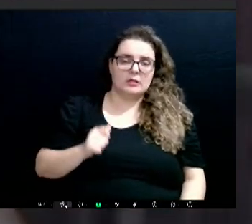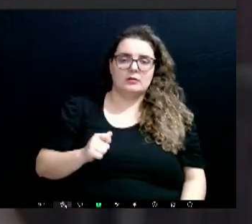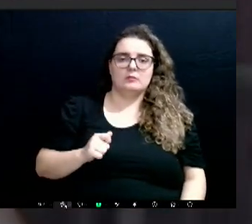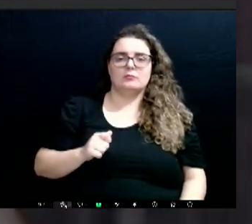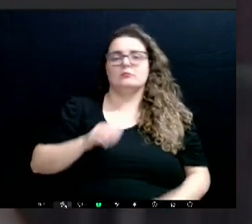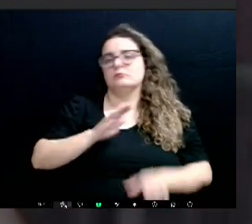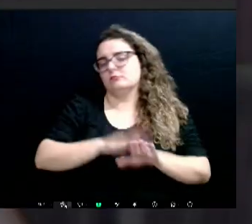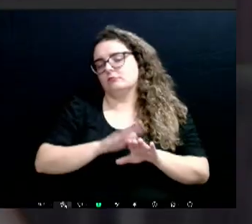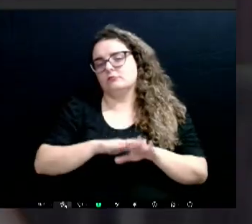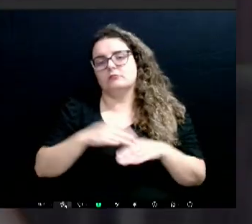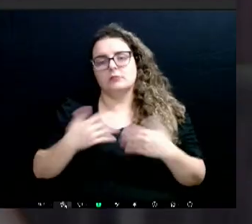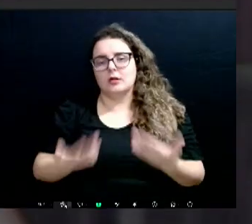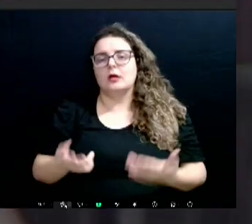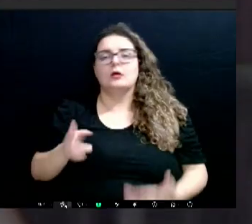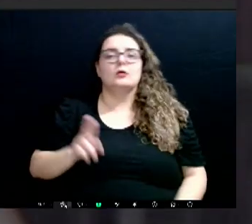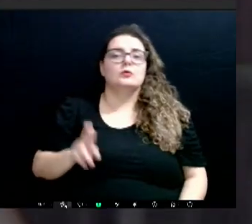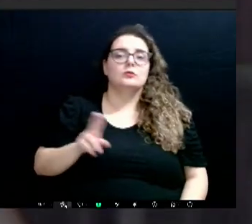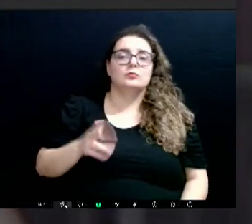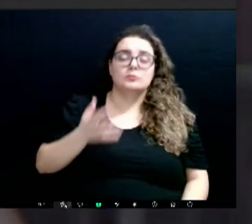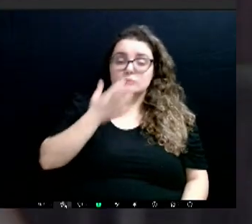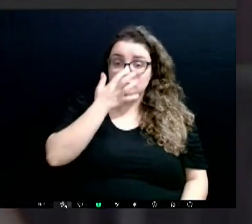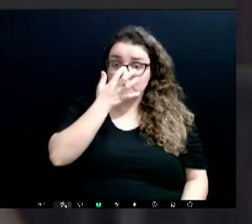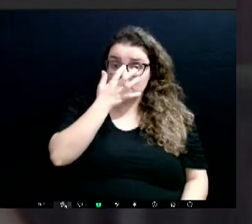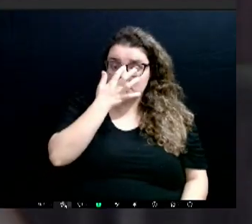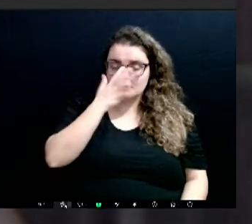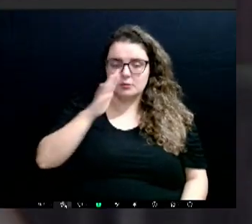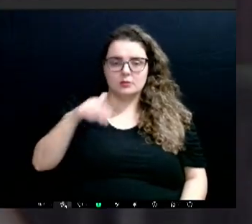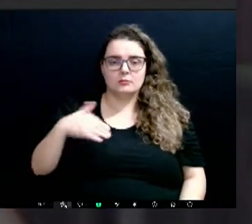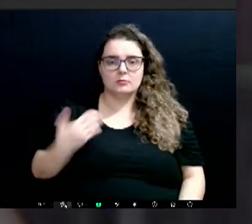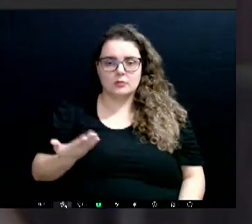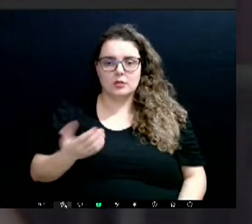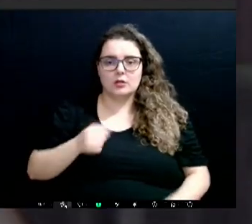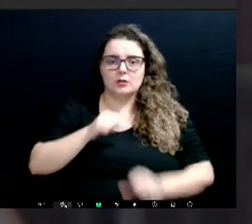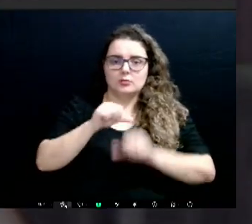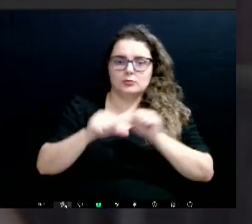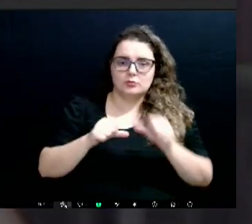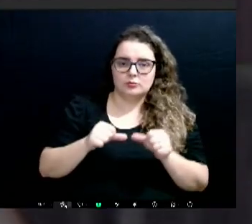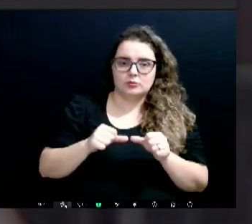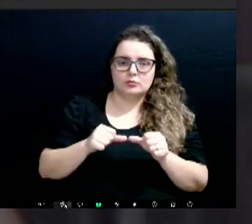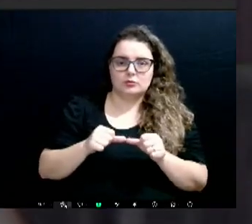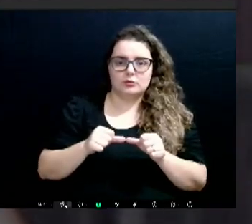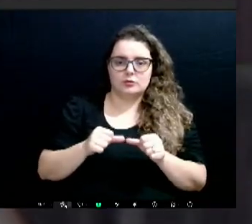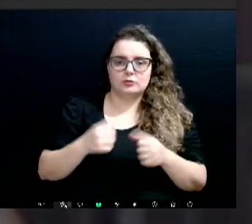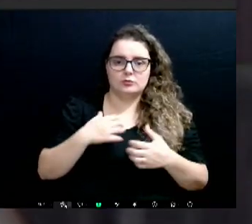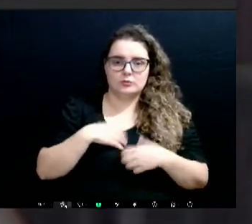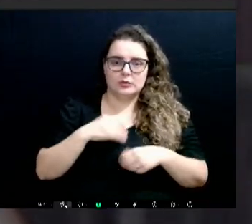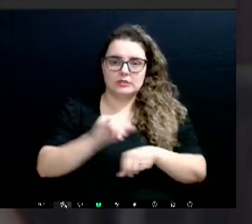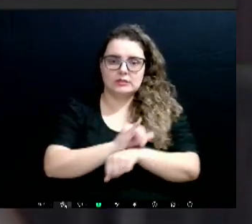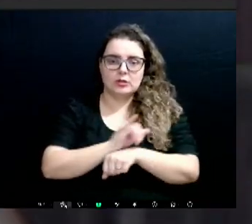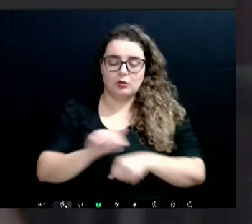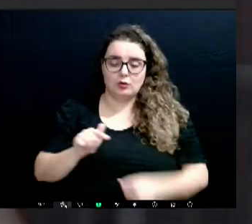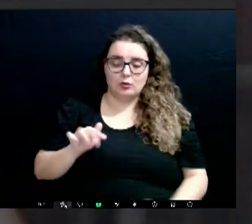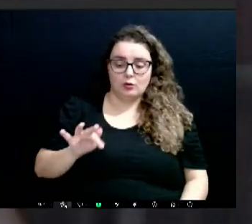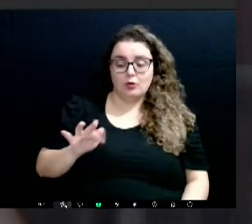né, utilitário, só que quando isso se transforma num meio de fuga, né, num momento de